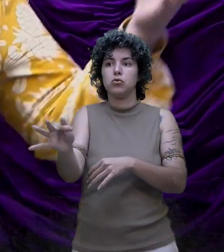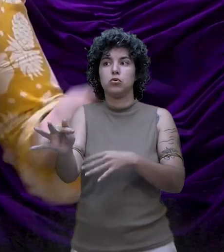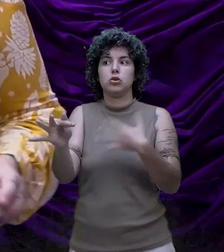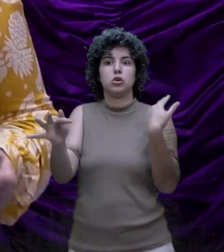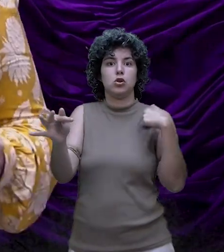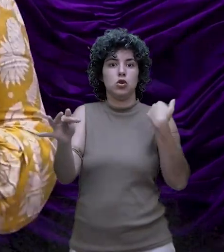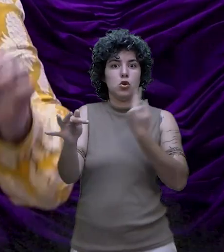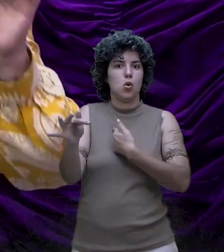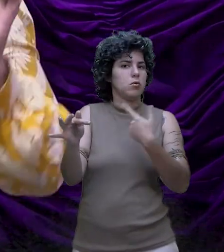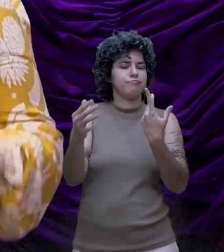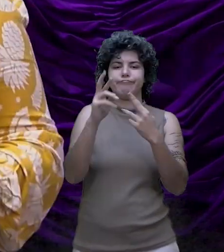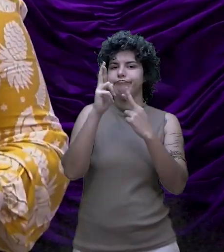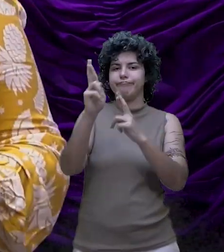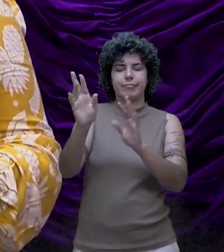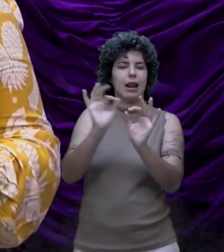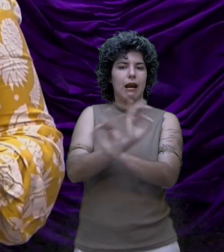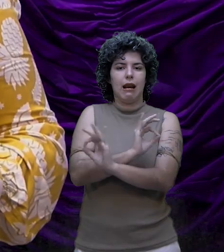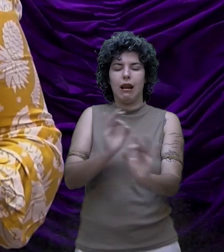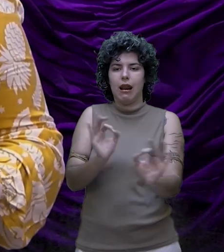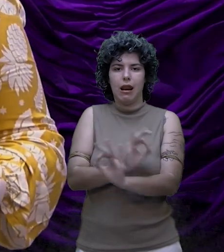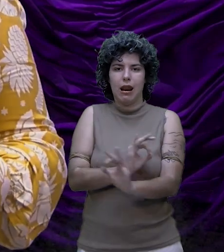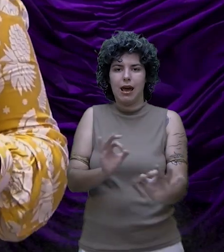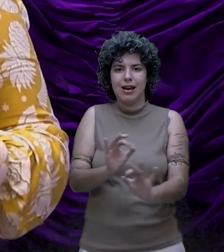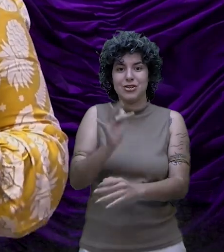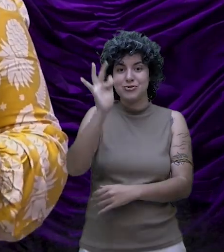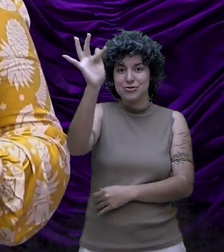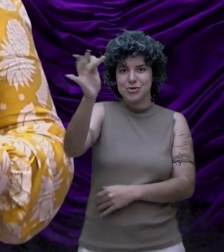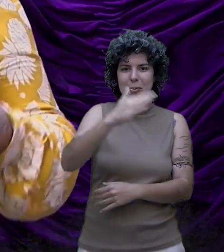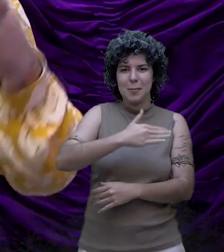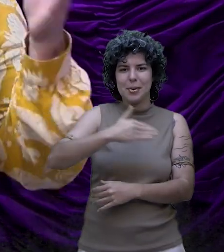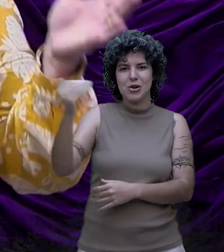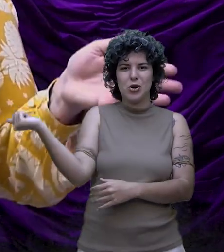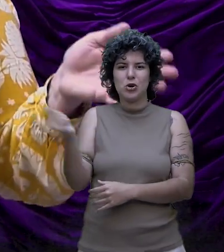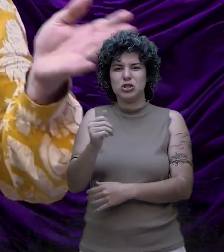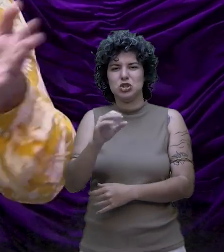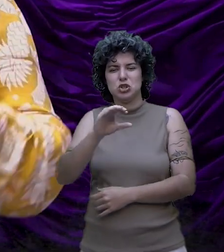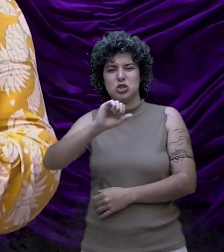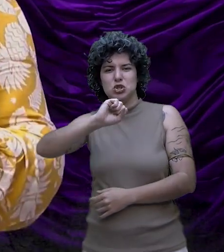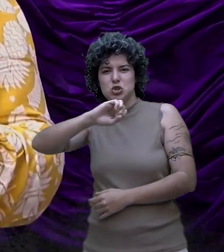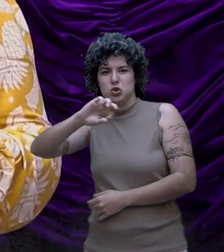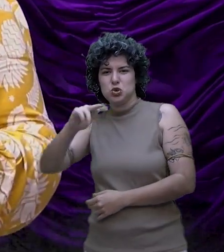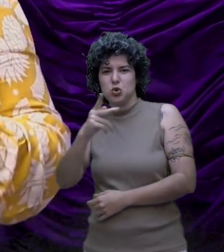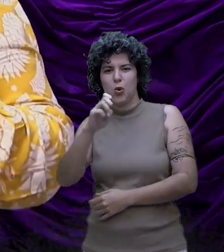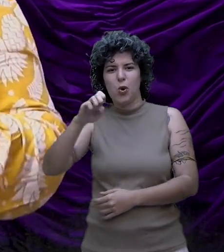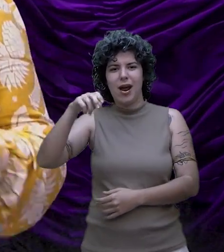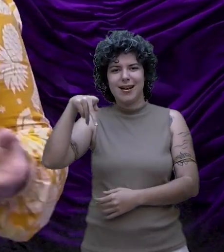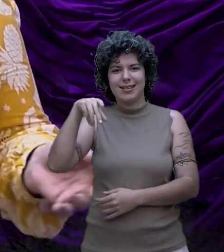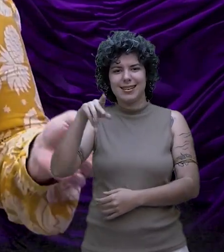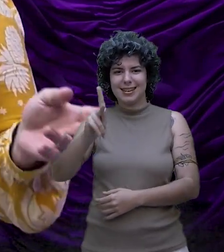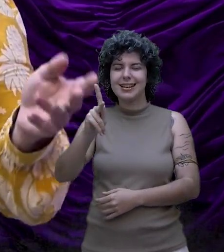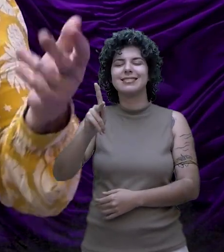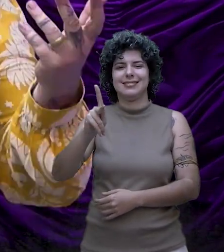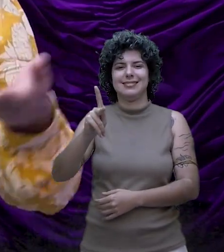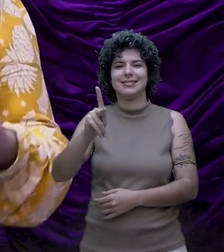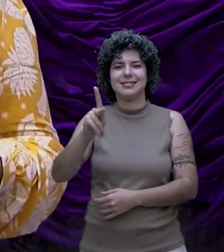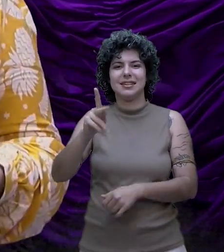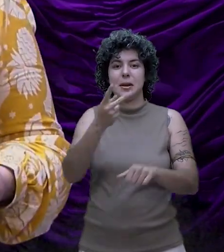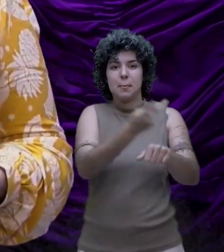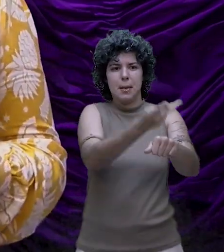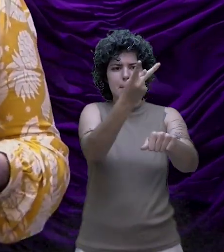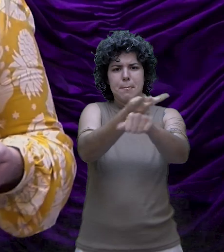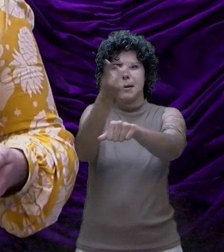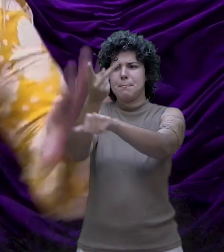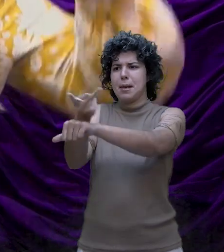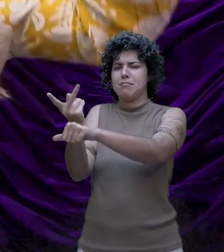que sequência de Shrek, com cada vez mais mulheres em festivais como Cannes e Sundance e premiações pressionando